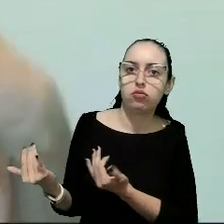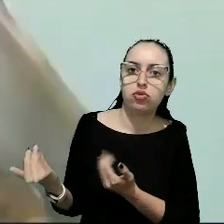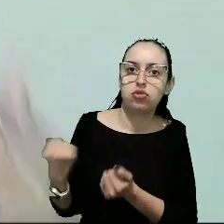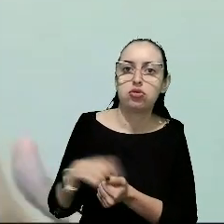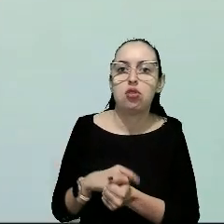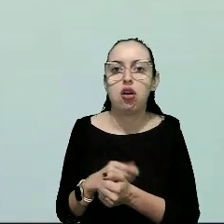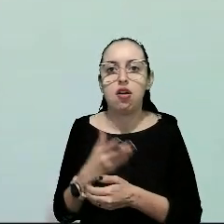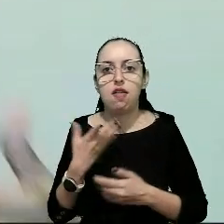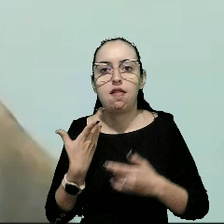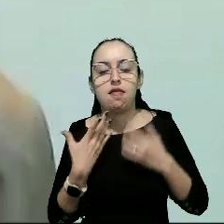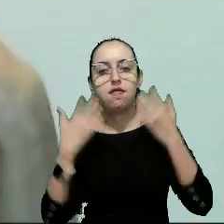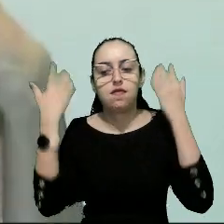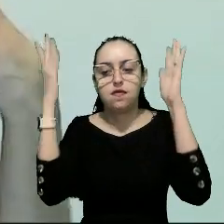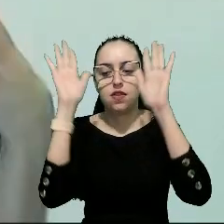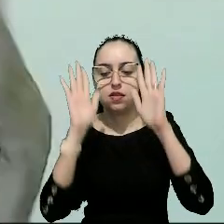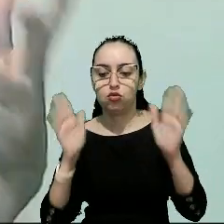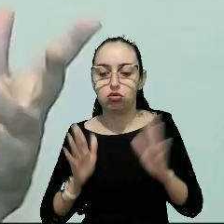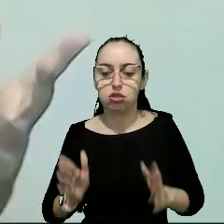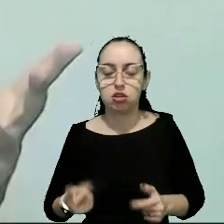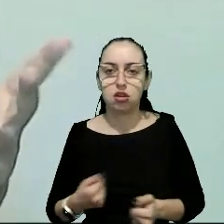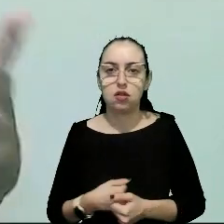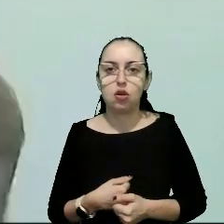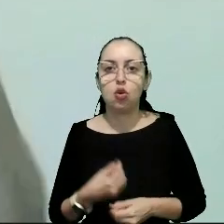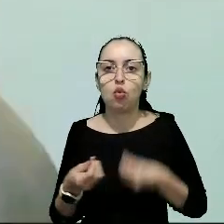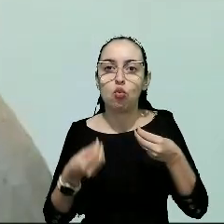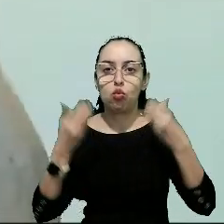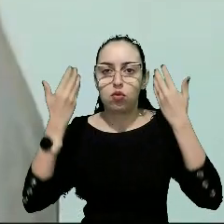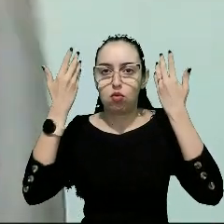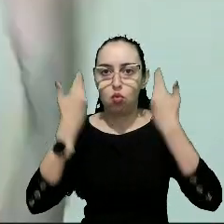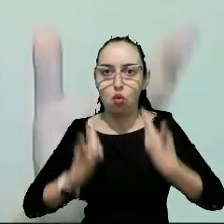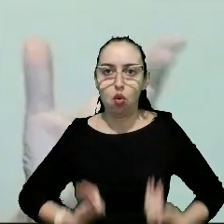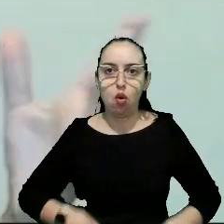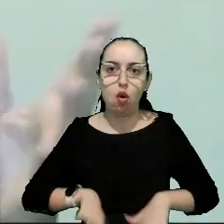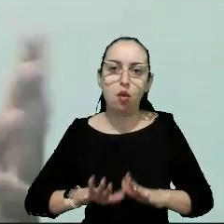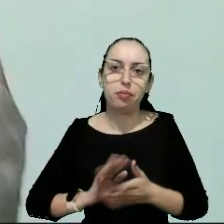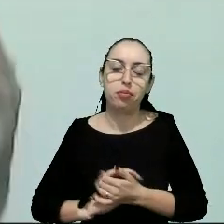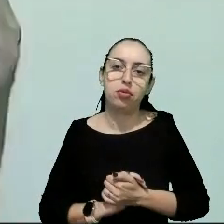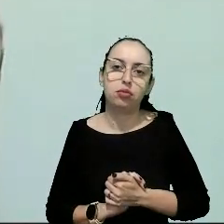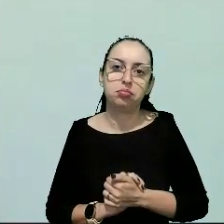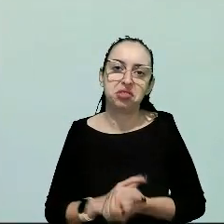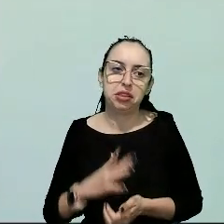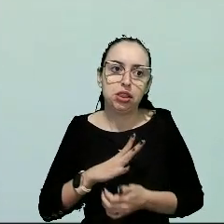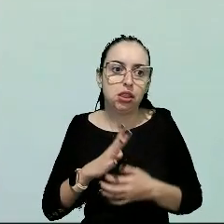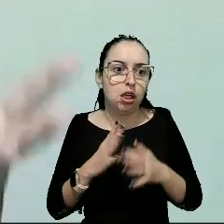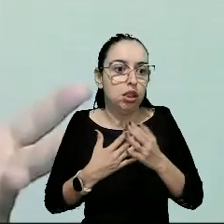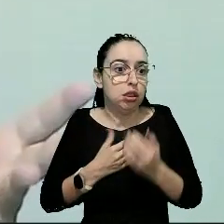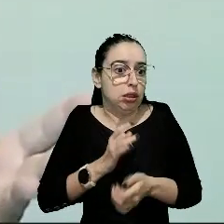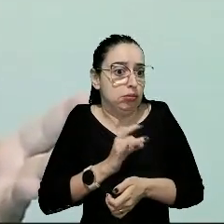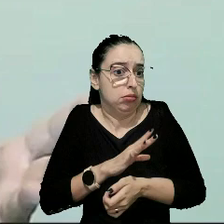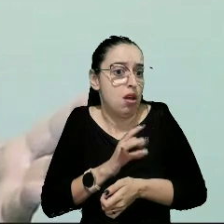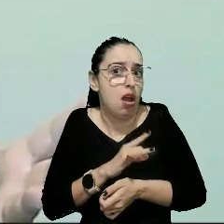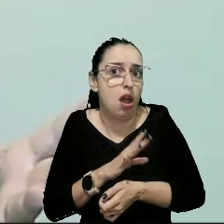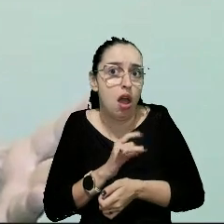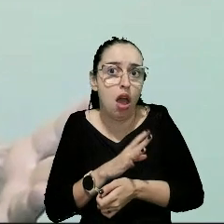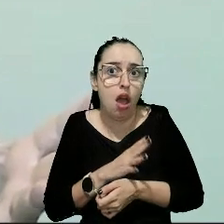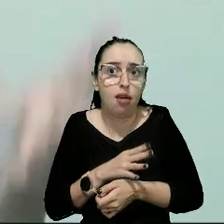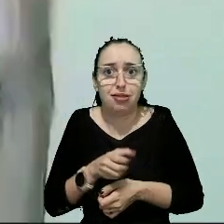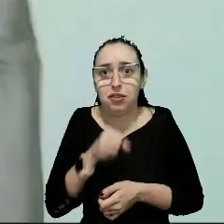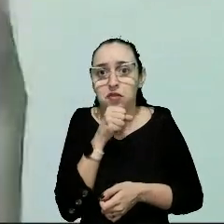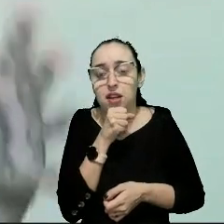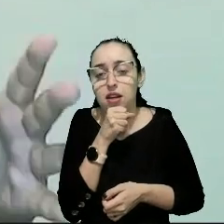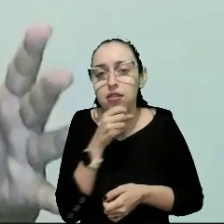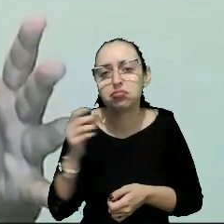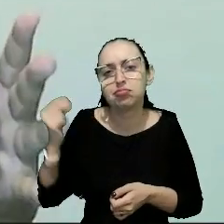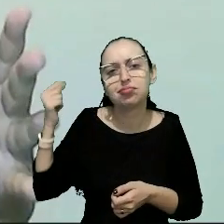a juventude, a sensualidade, a forma física, nós temos pânico de envelhecer,